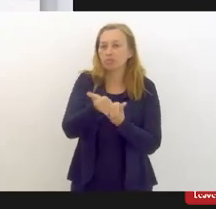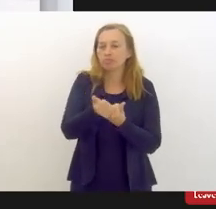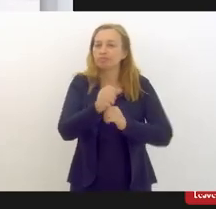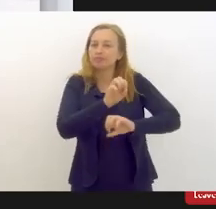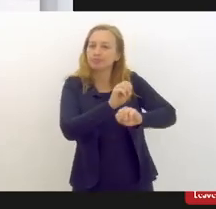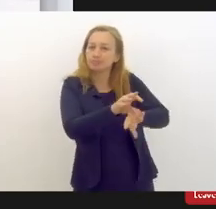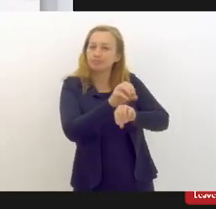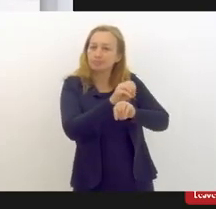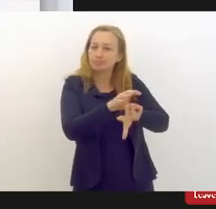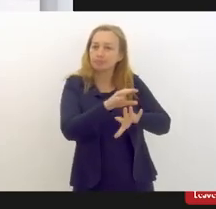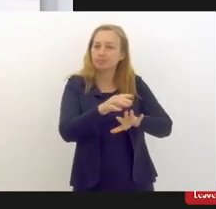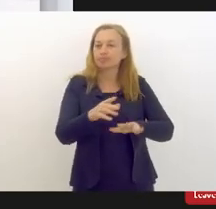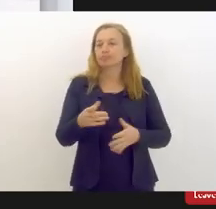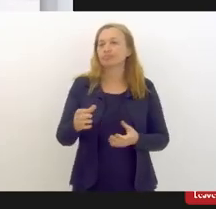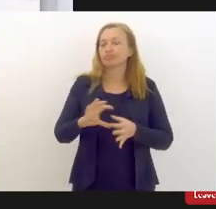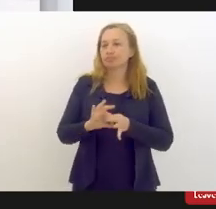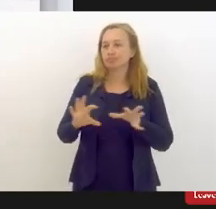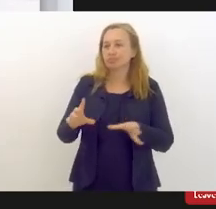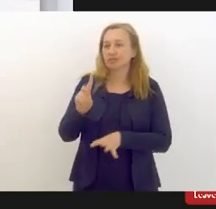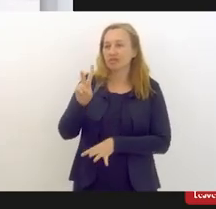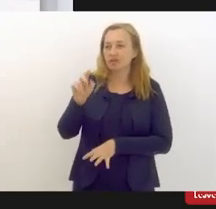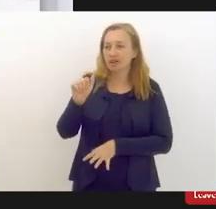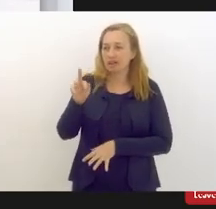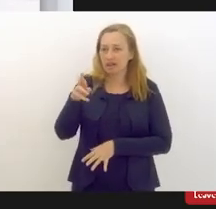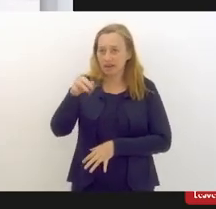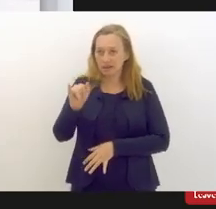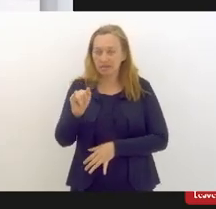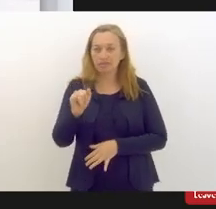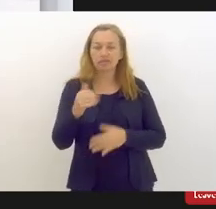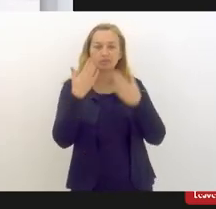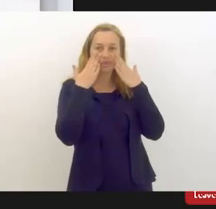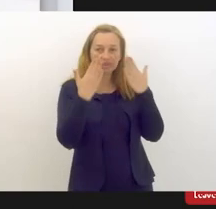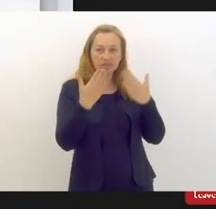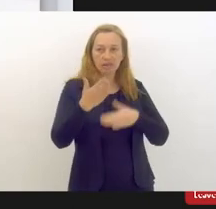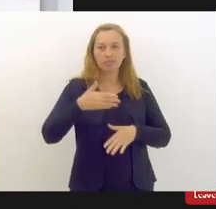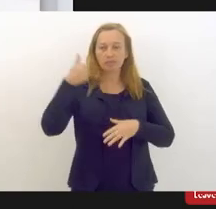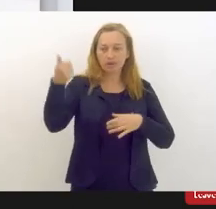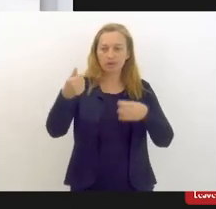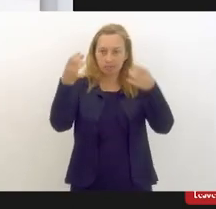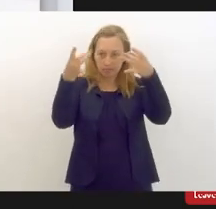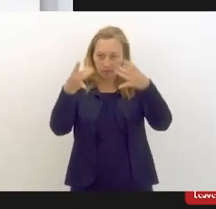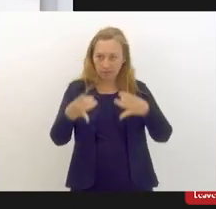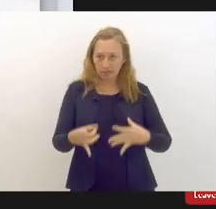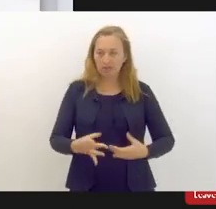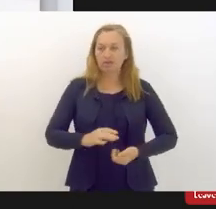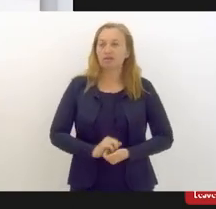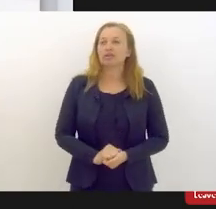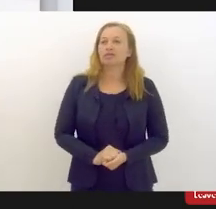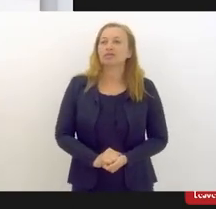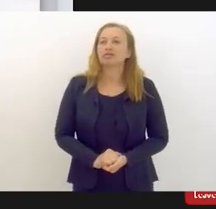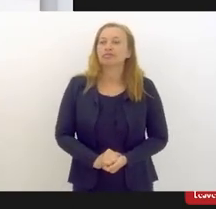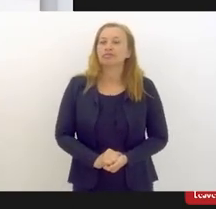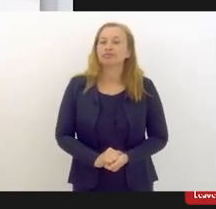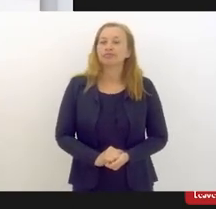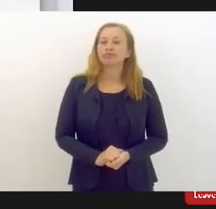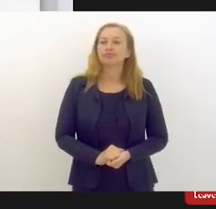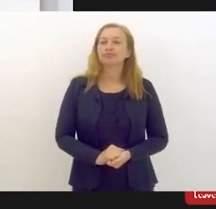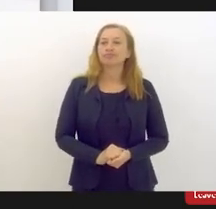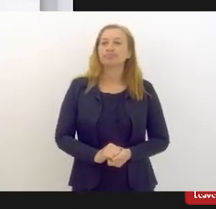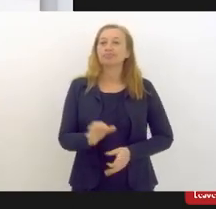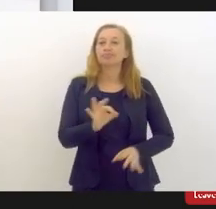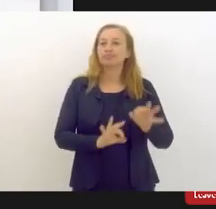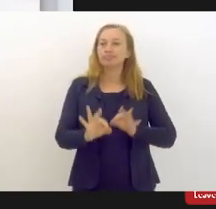que eu vou passar para a Ana Valéria fazer aí uma apresentação, maior detalhamento. O projeto